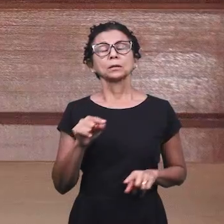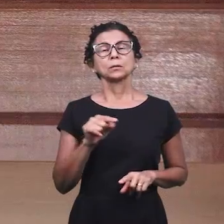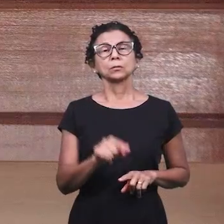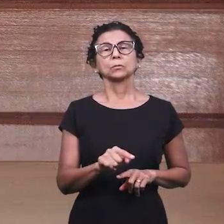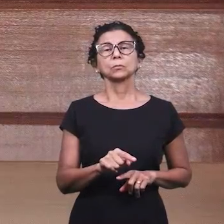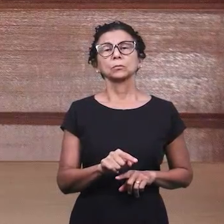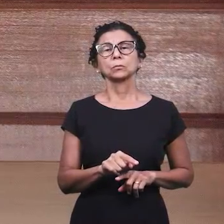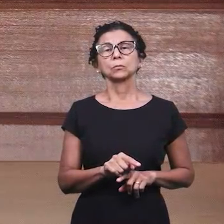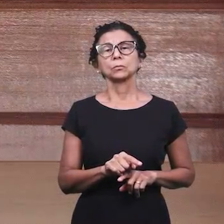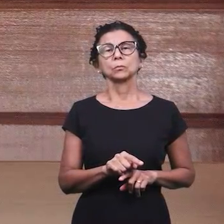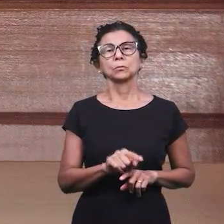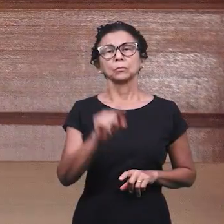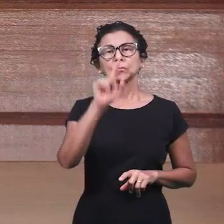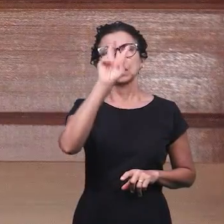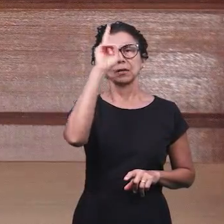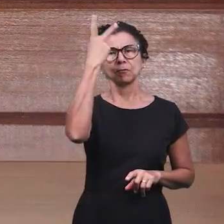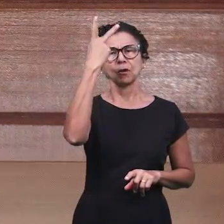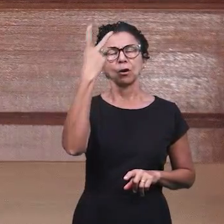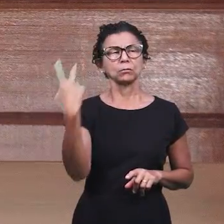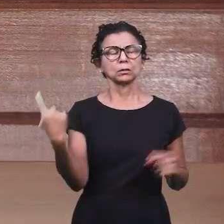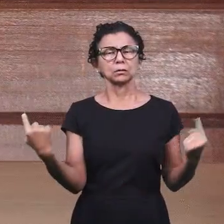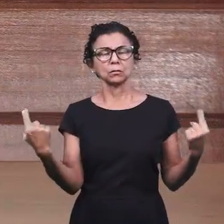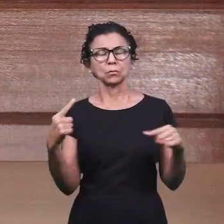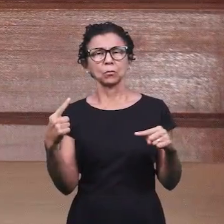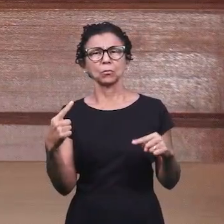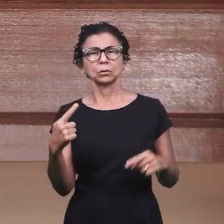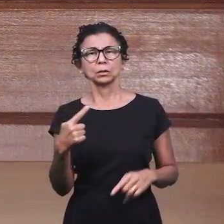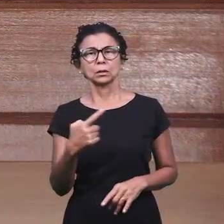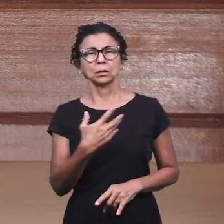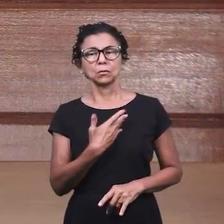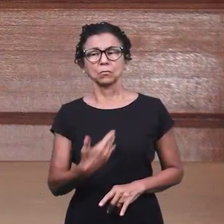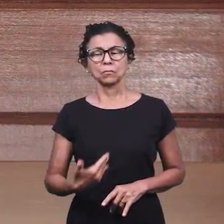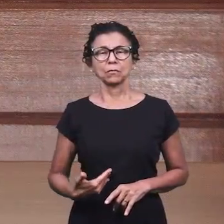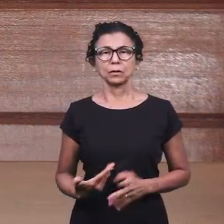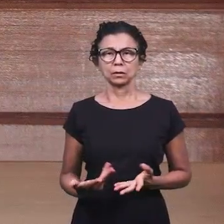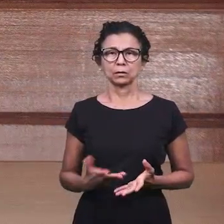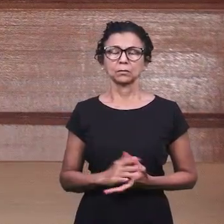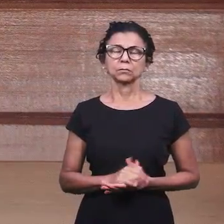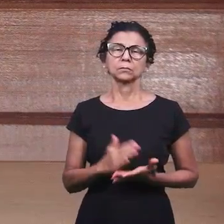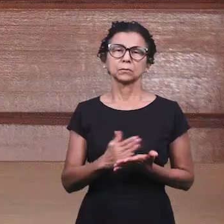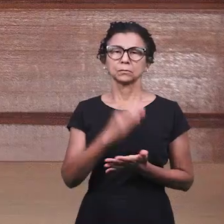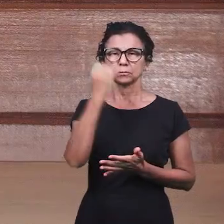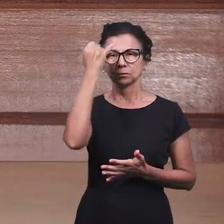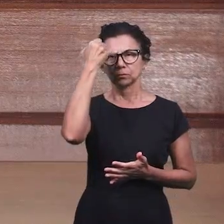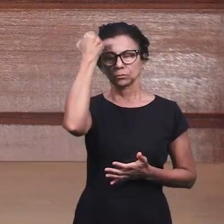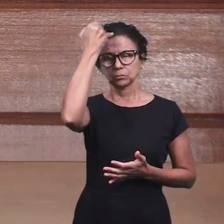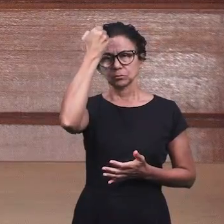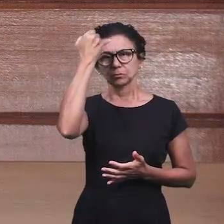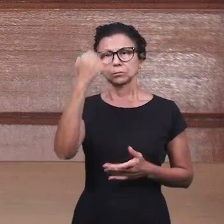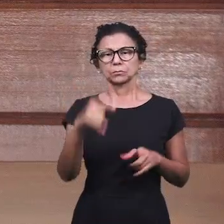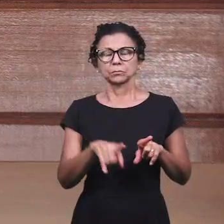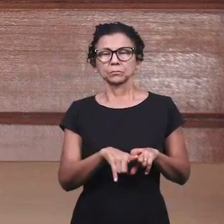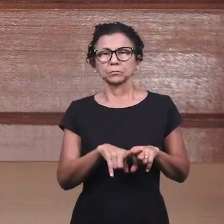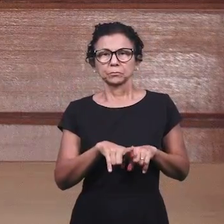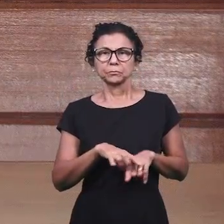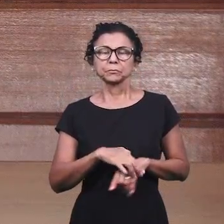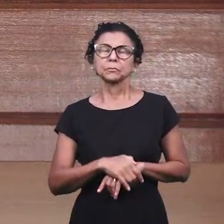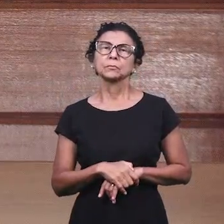ungido. Ou seja, é a revolta contra o governo, contra as dignidades, Judas vai falar disso também, e